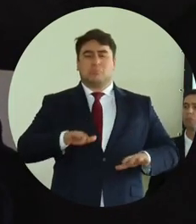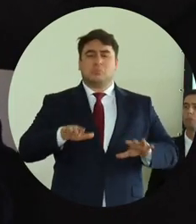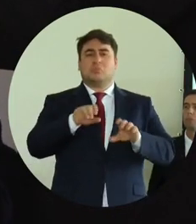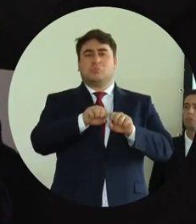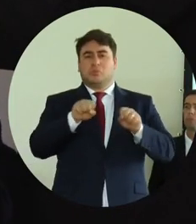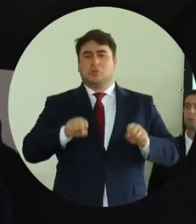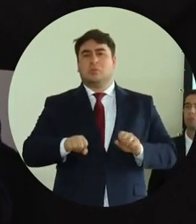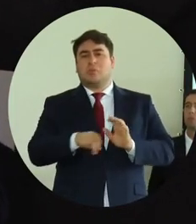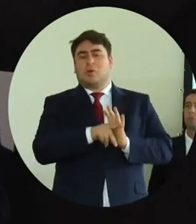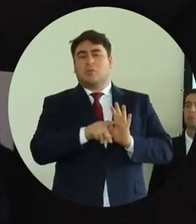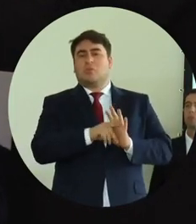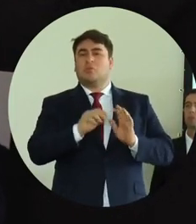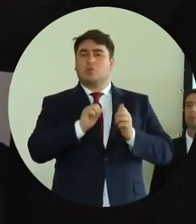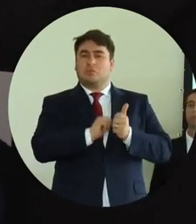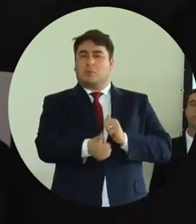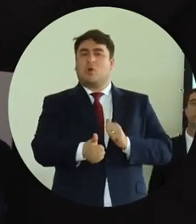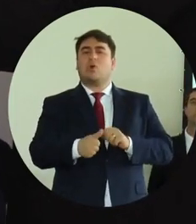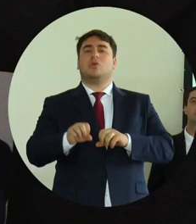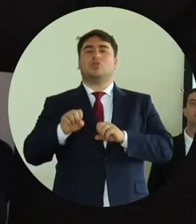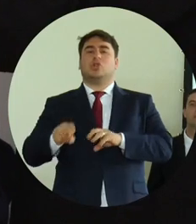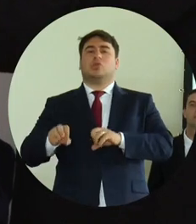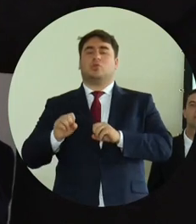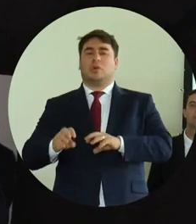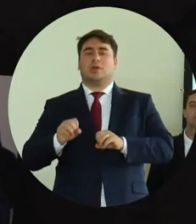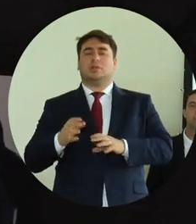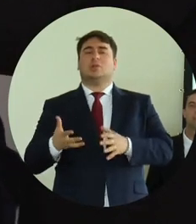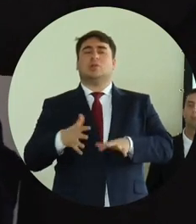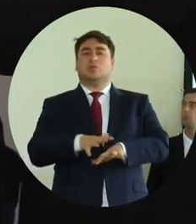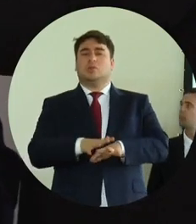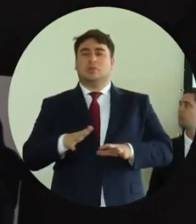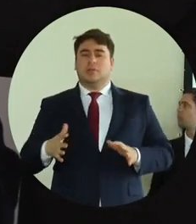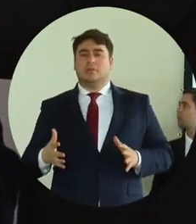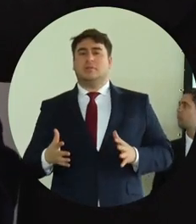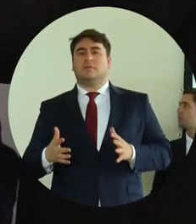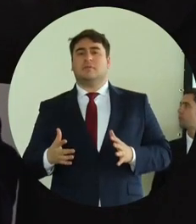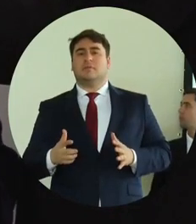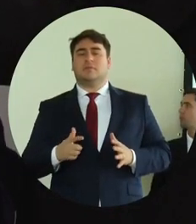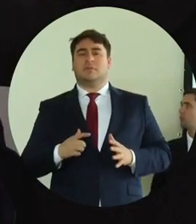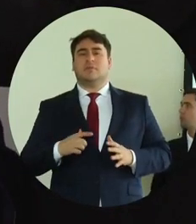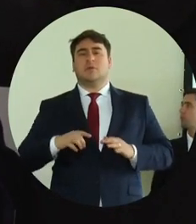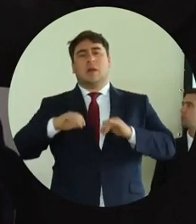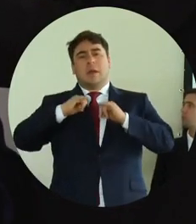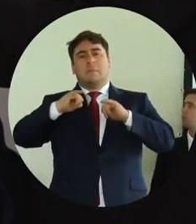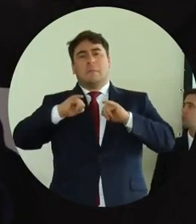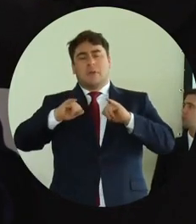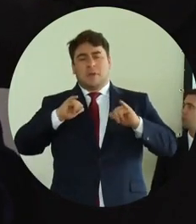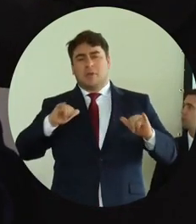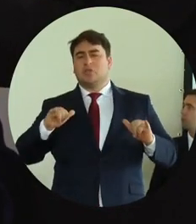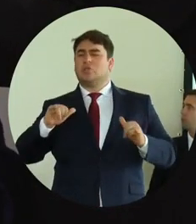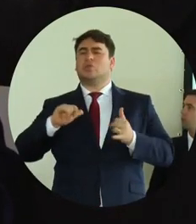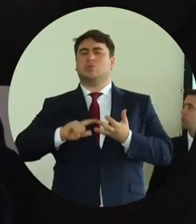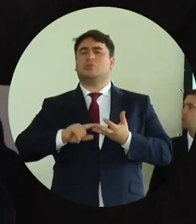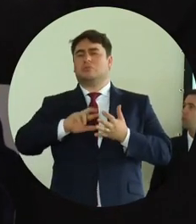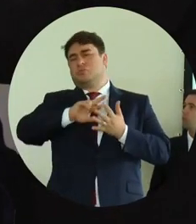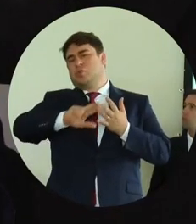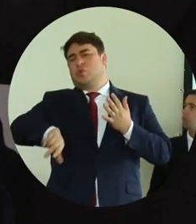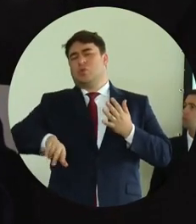em esporte, em educação inclusiva, em mídia, entre outros.